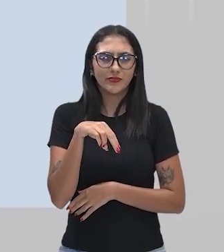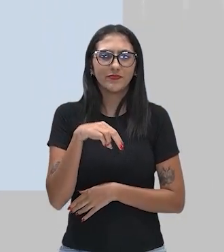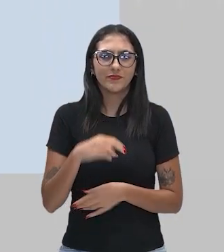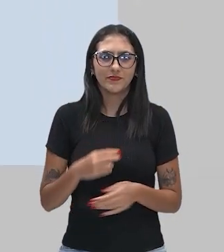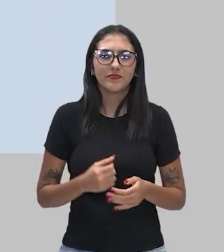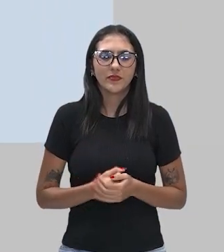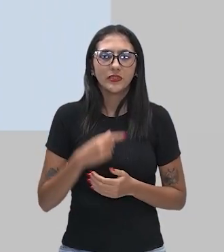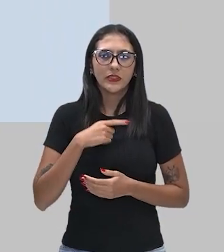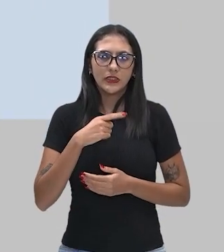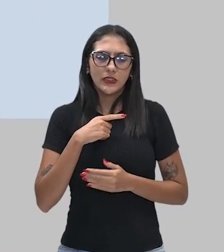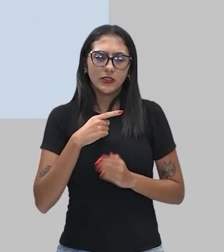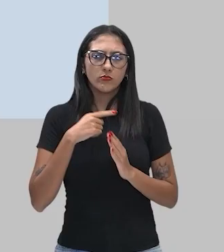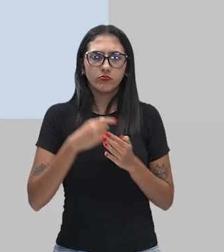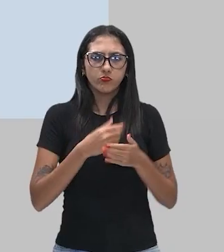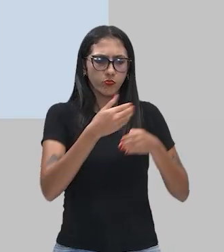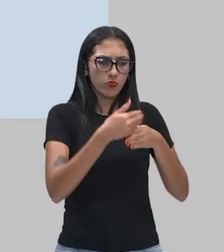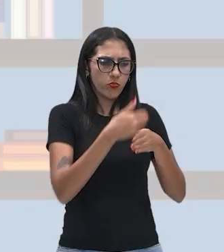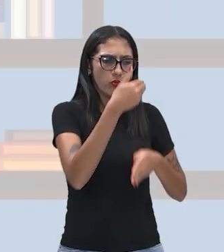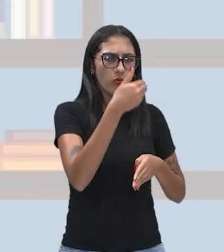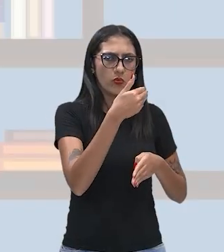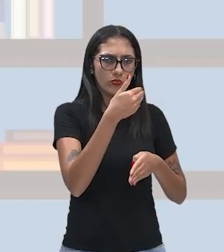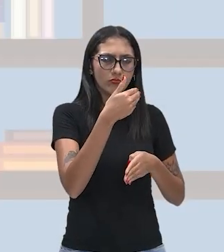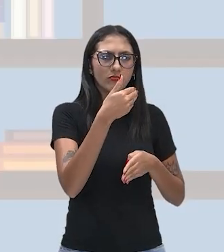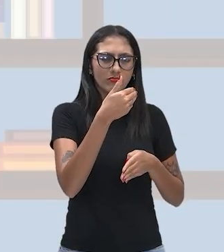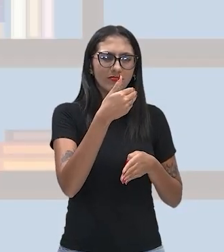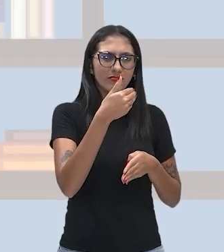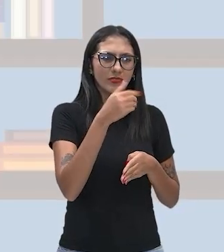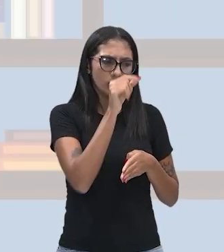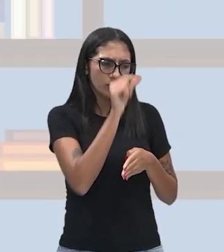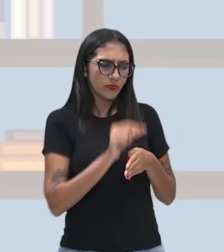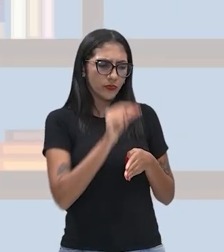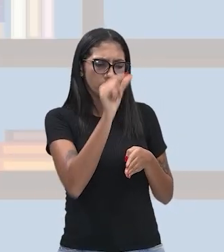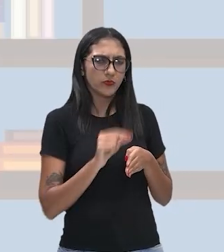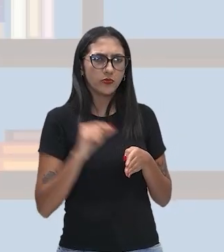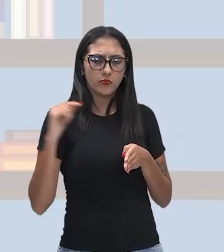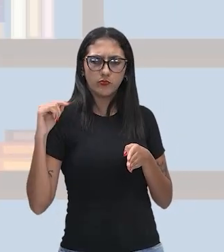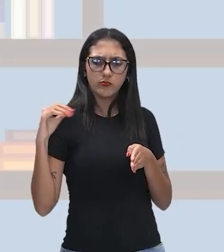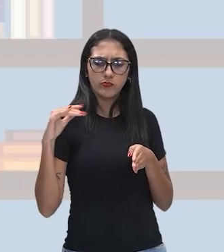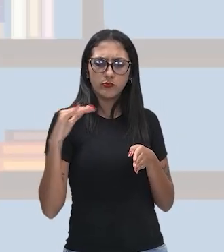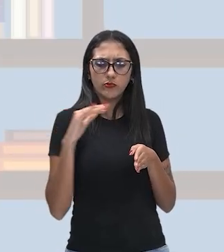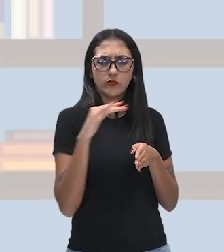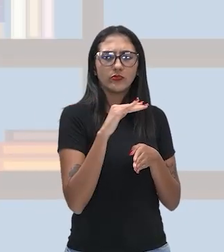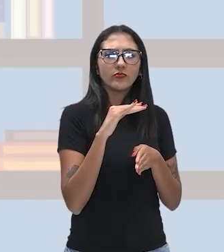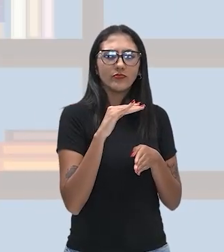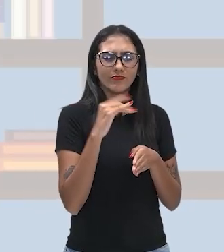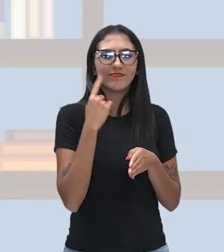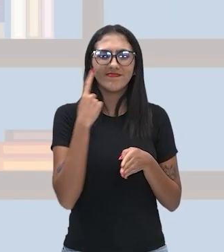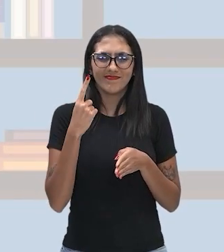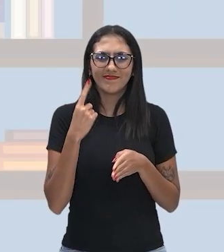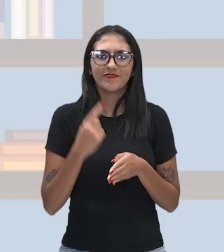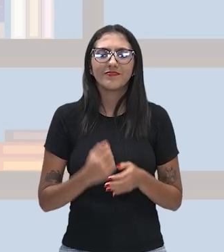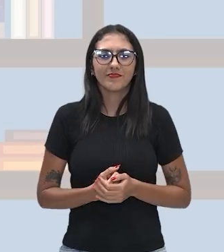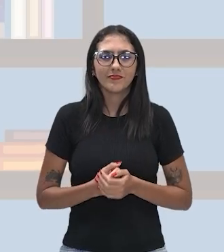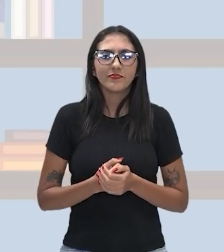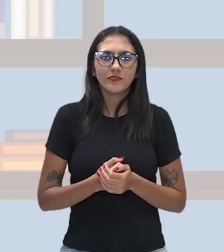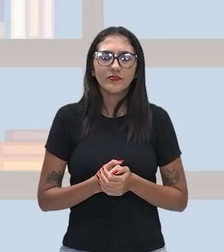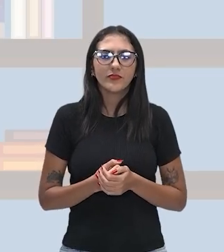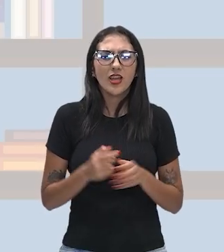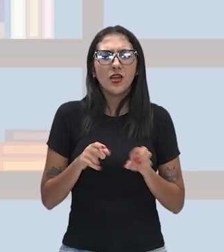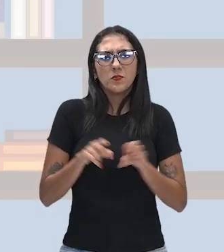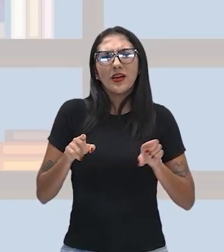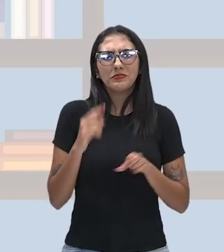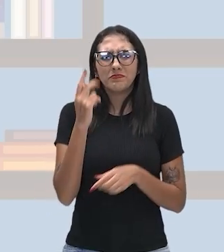fendas simultaneamente. Contudo, essa observação incomodava